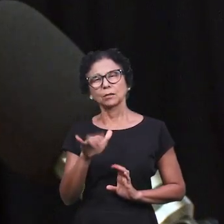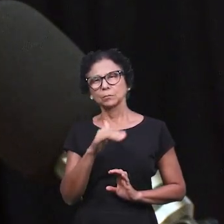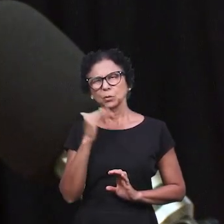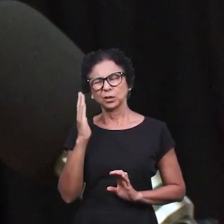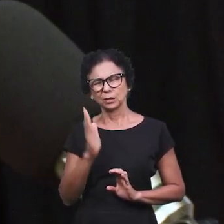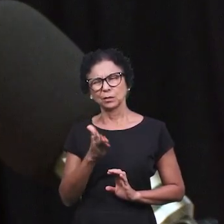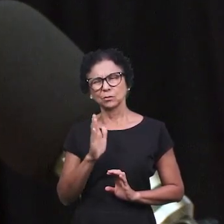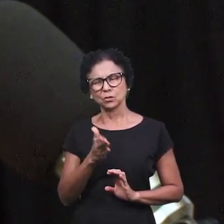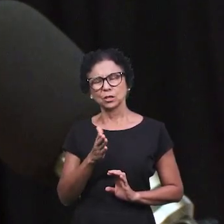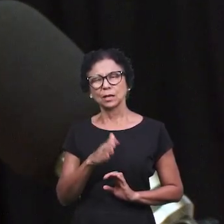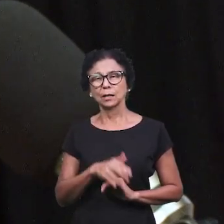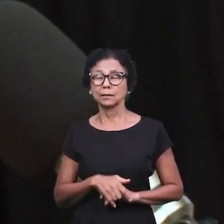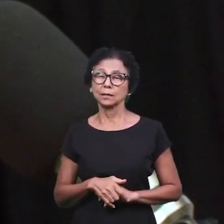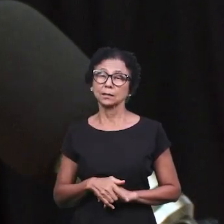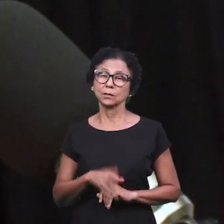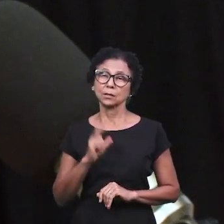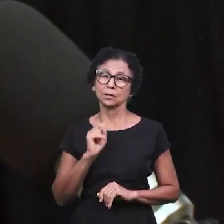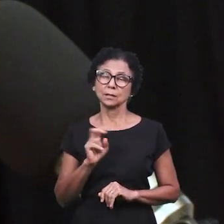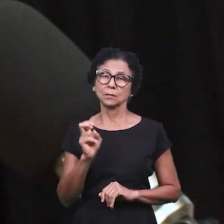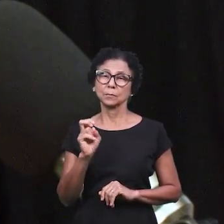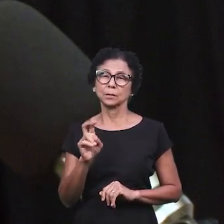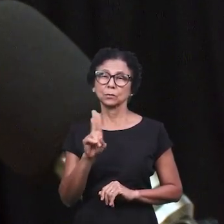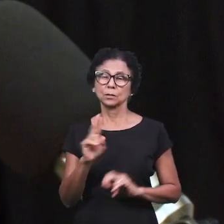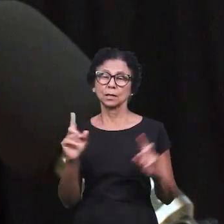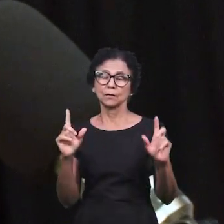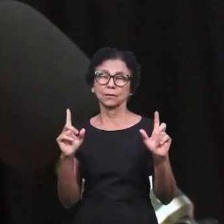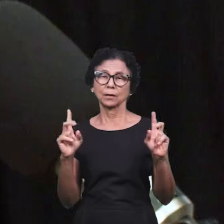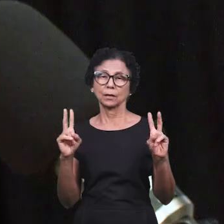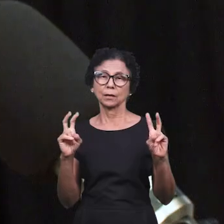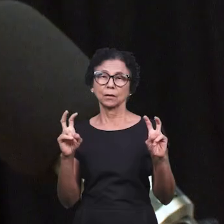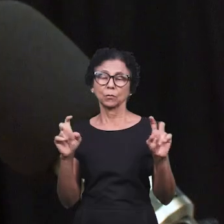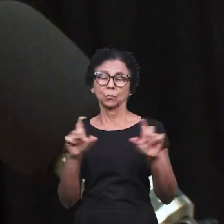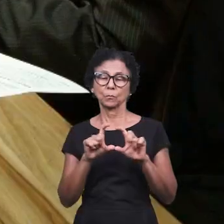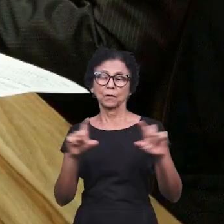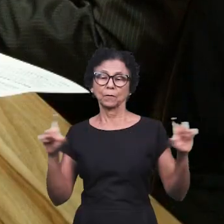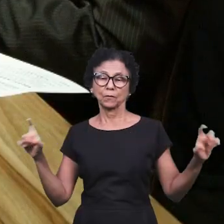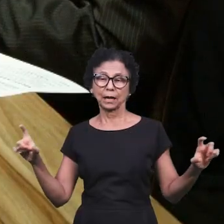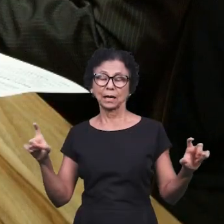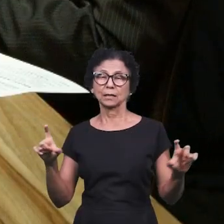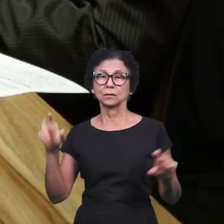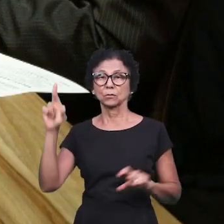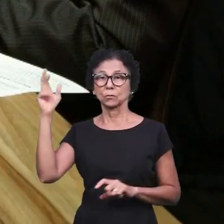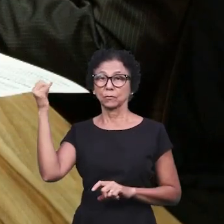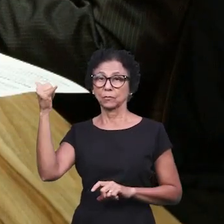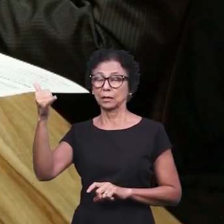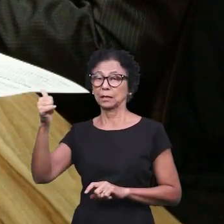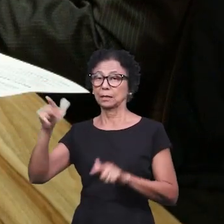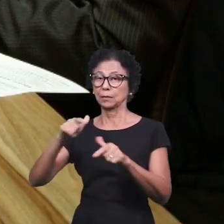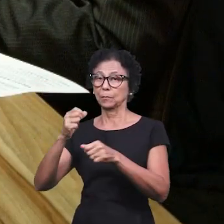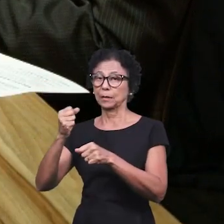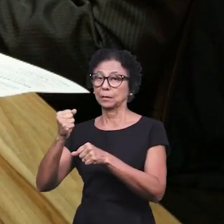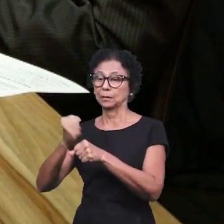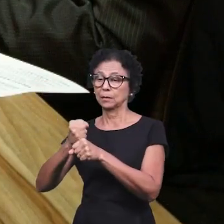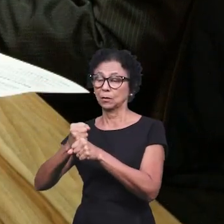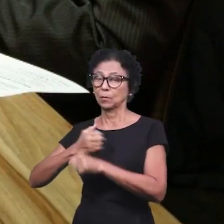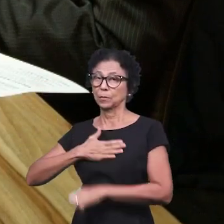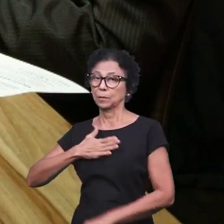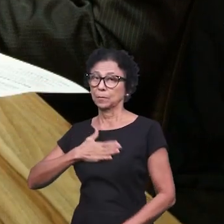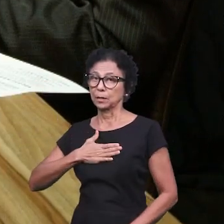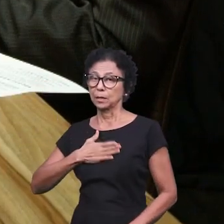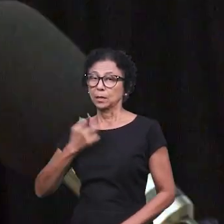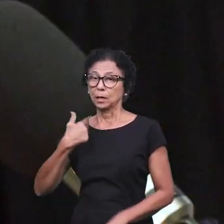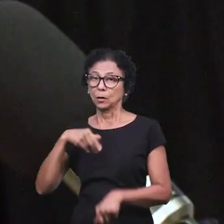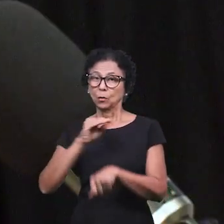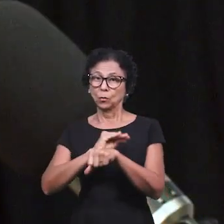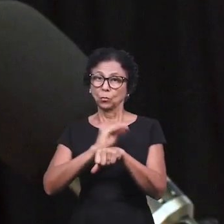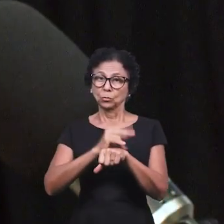vida. Ele estava ali num trabalho evangelístico, né, lá fazendo a evangelização, servindo ao Senhor, né, e nós já